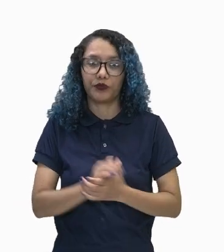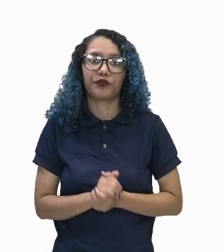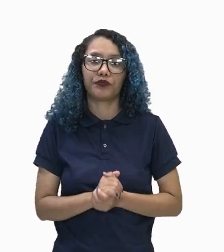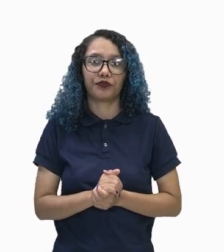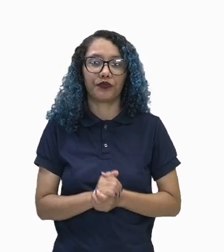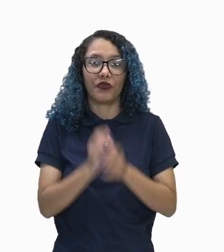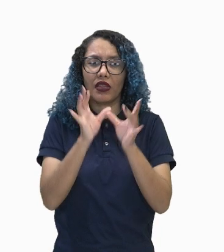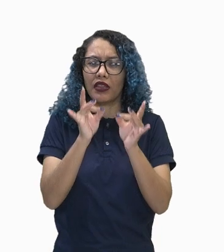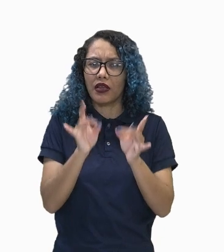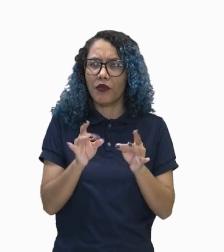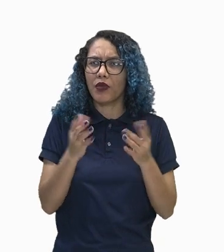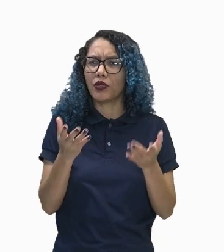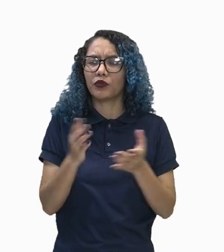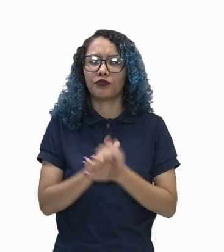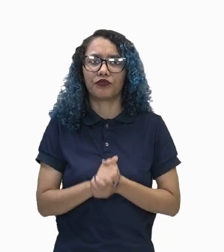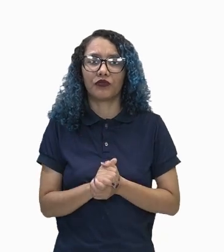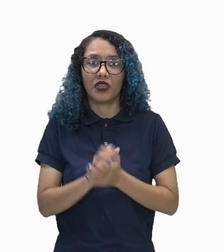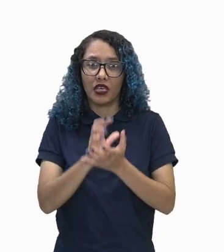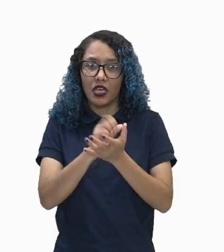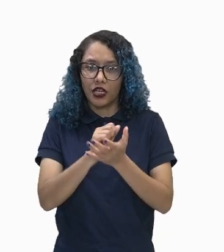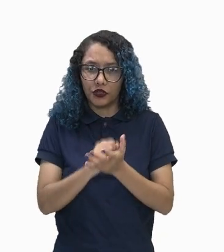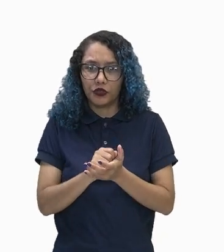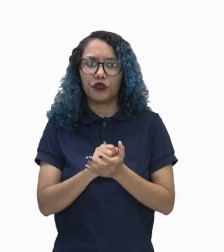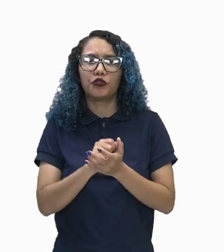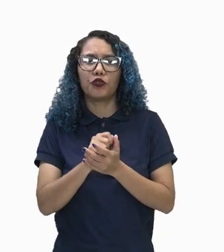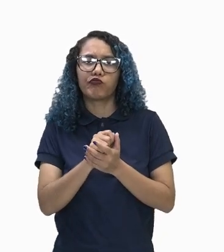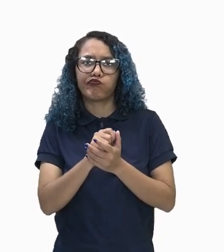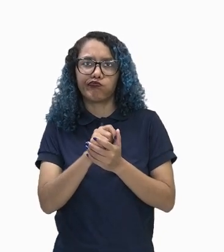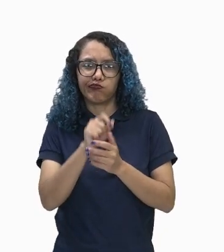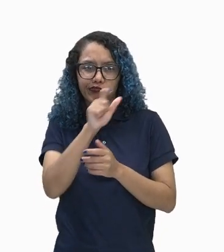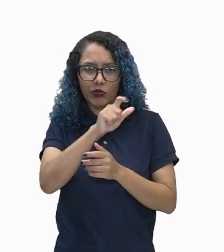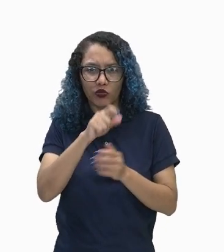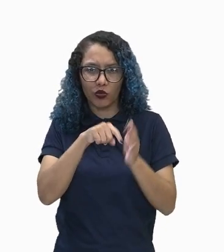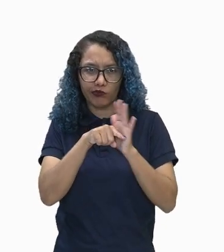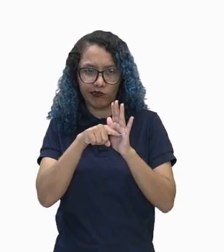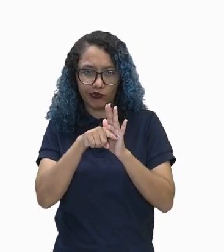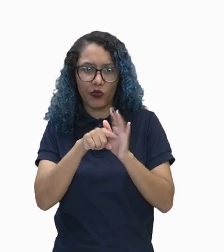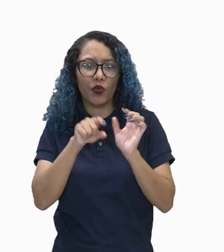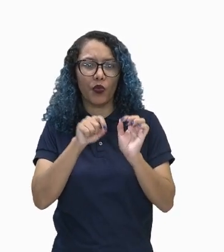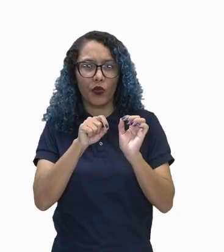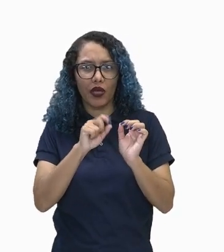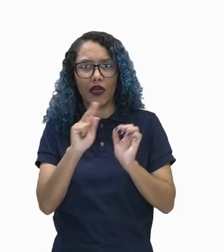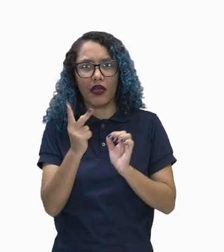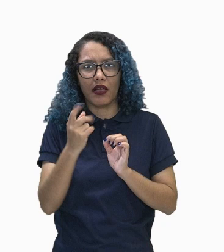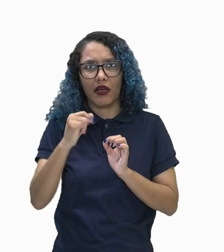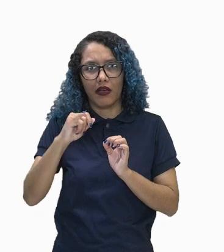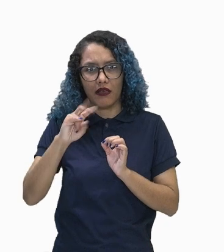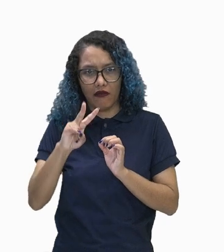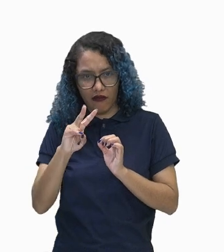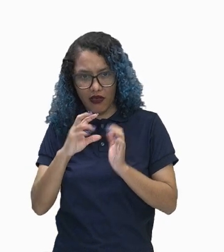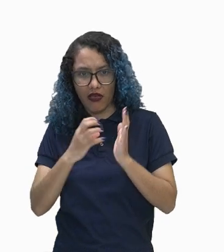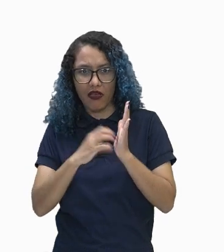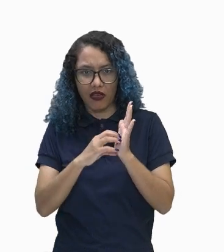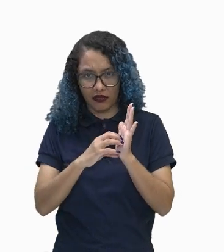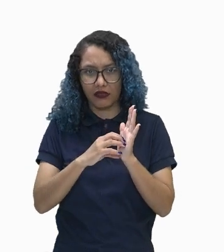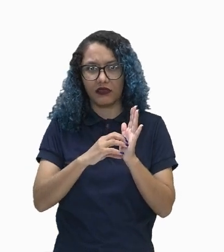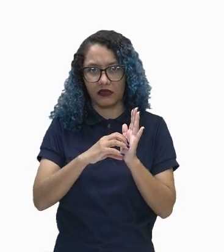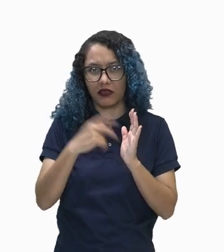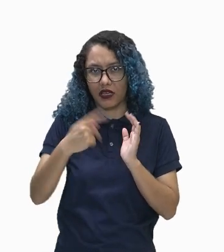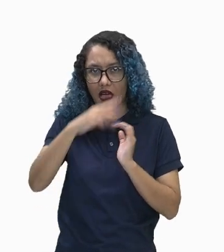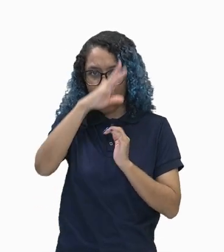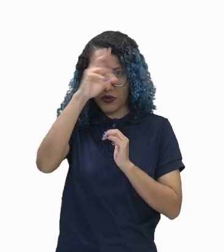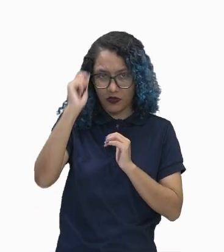reprodutivos, detalhamento, incidência de casos diagnosticados de portadores de HIV/AIDS